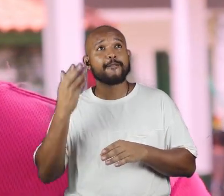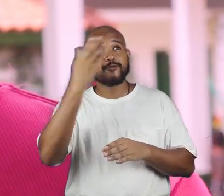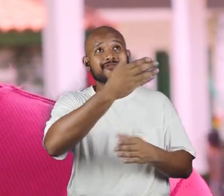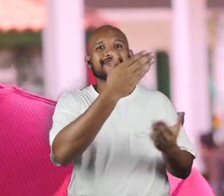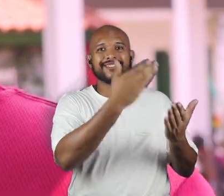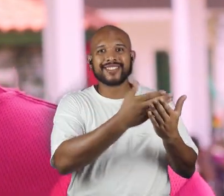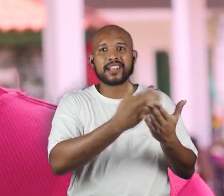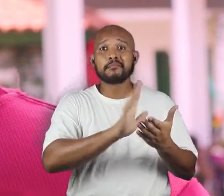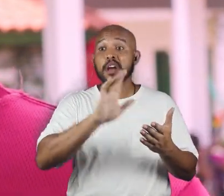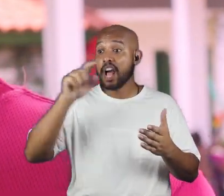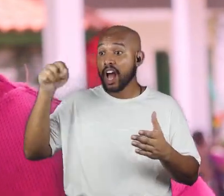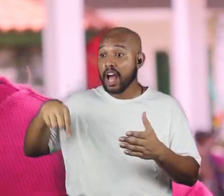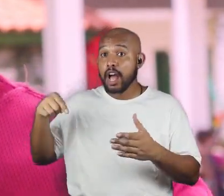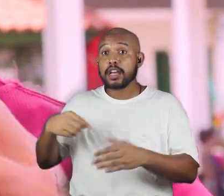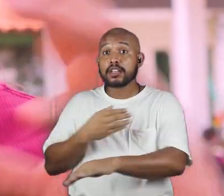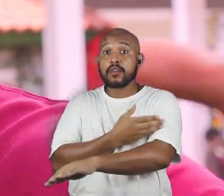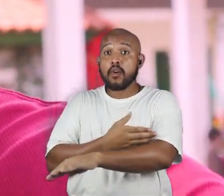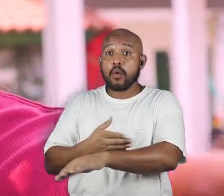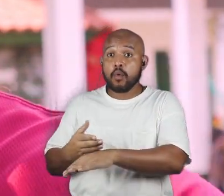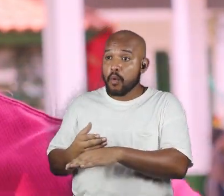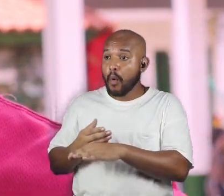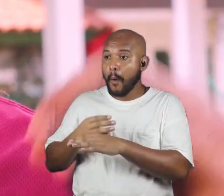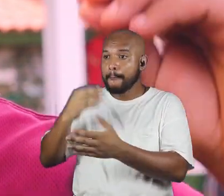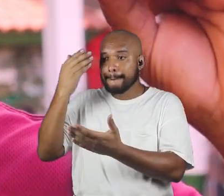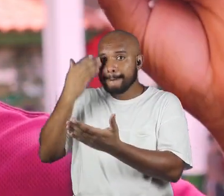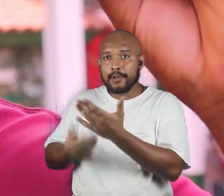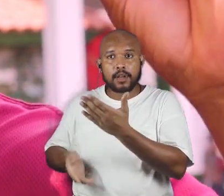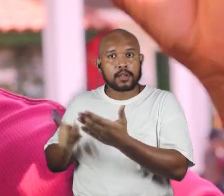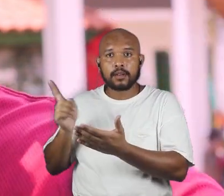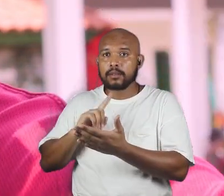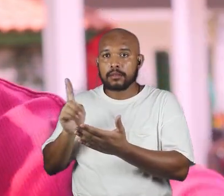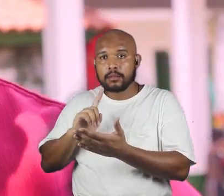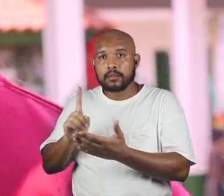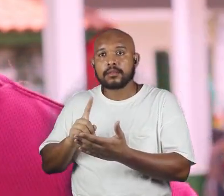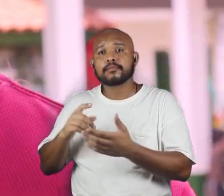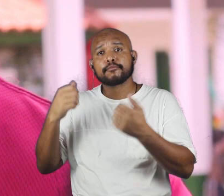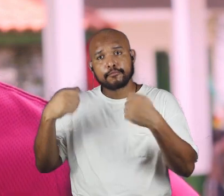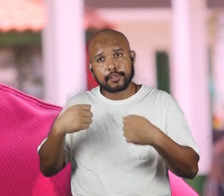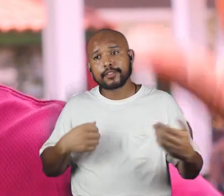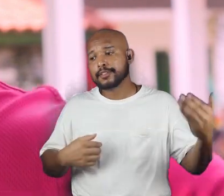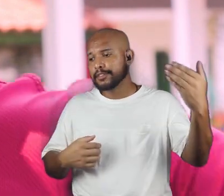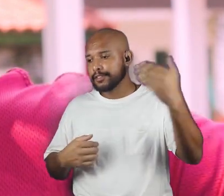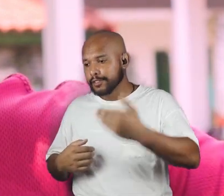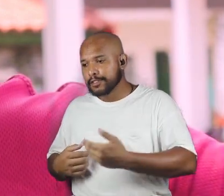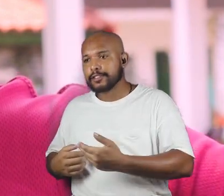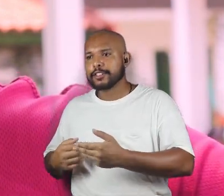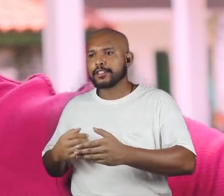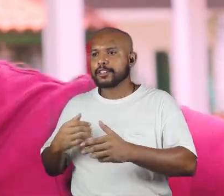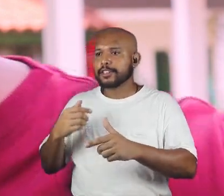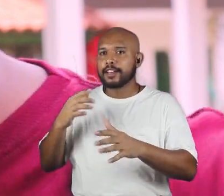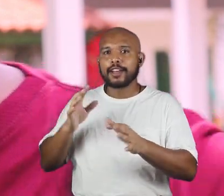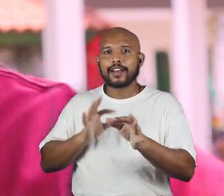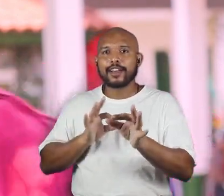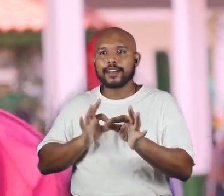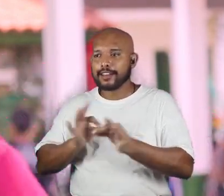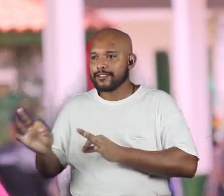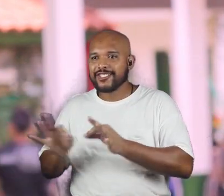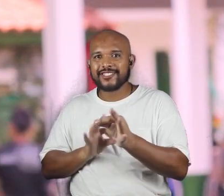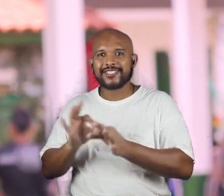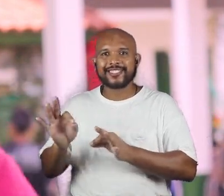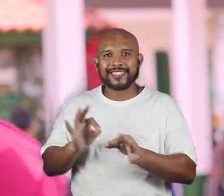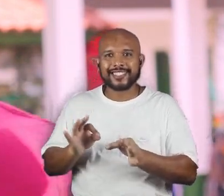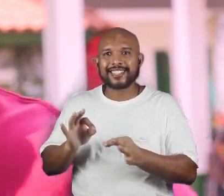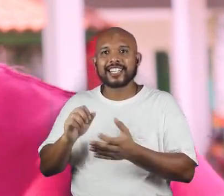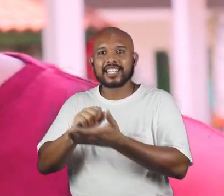indígena, né? A distância, aquela questão cultural nossa, que ele precisa estar indo estudar, mas ele precisa também estar